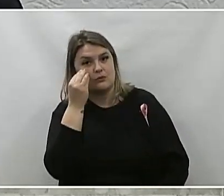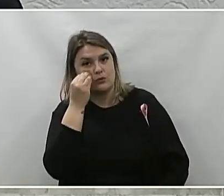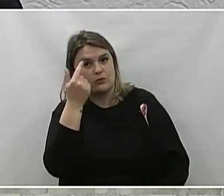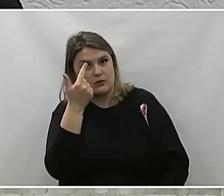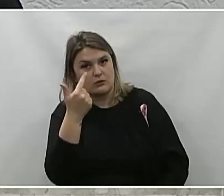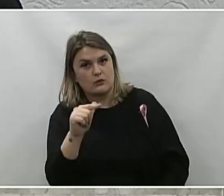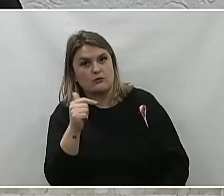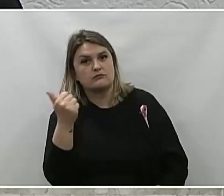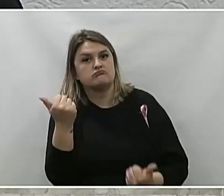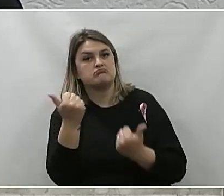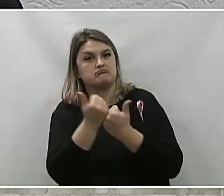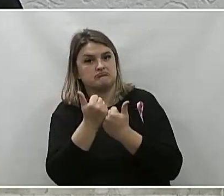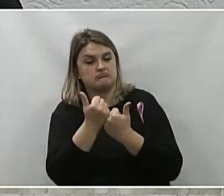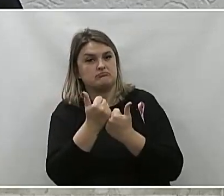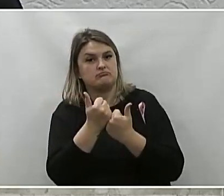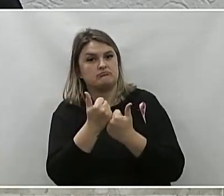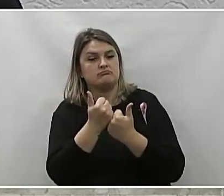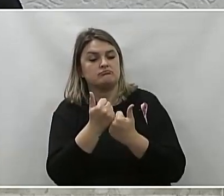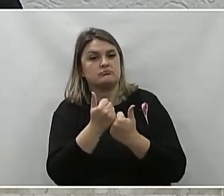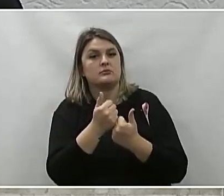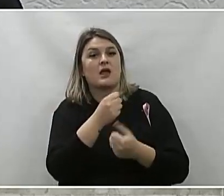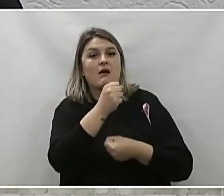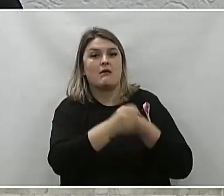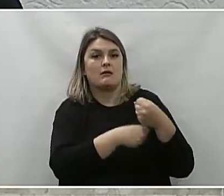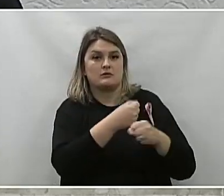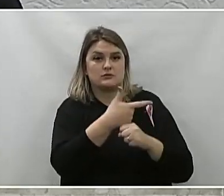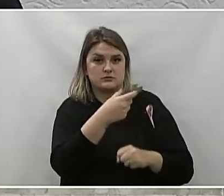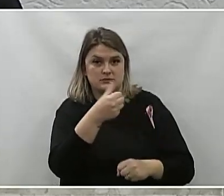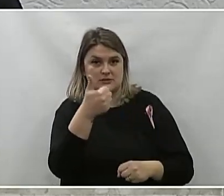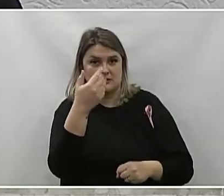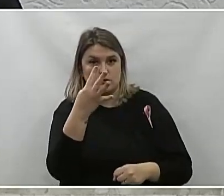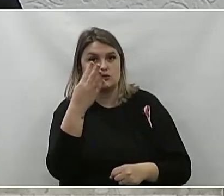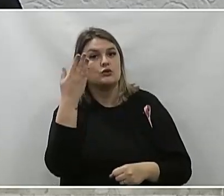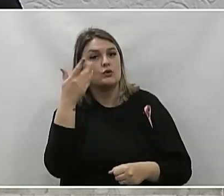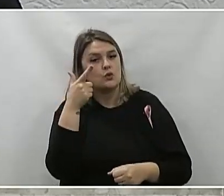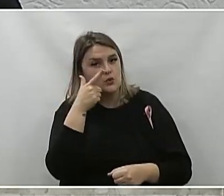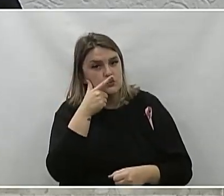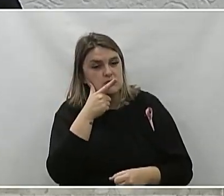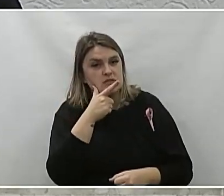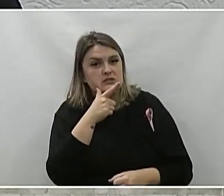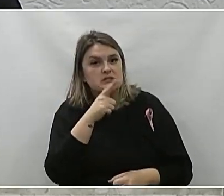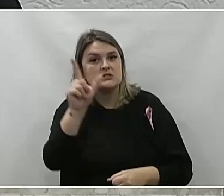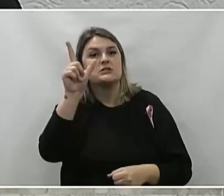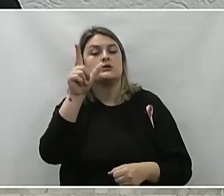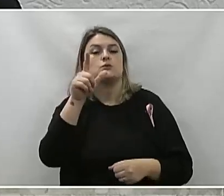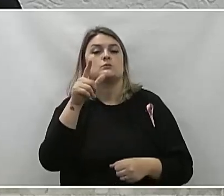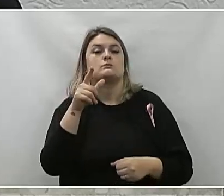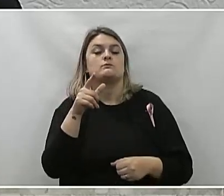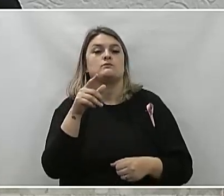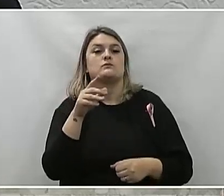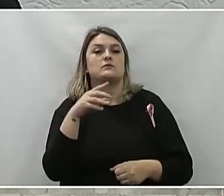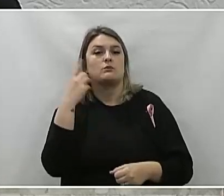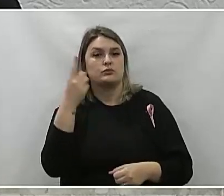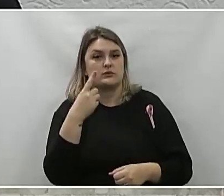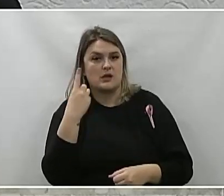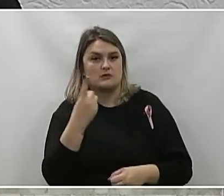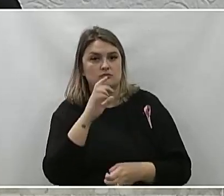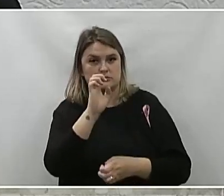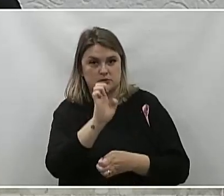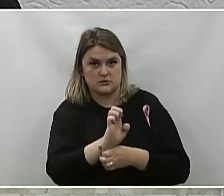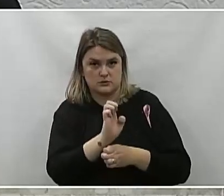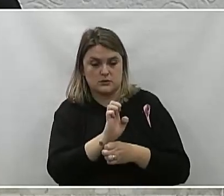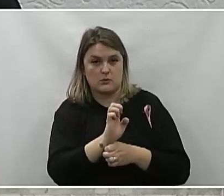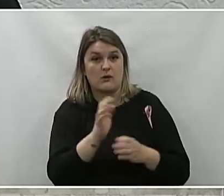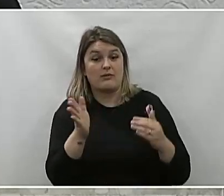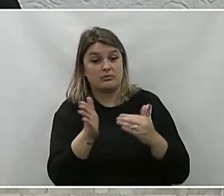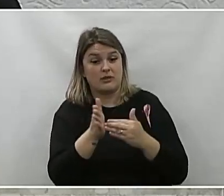na suplência no pleito de 2014 foi eleito para uma cadeira na Assembleia Legislativa exerceu